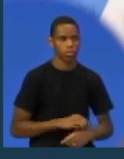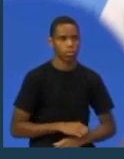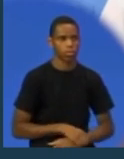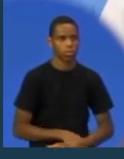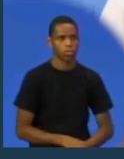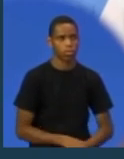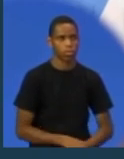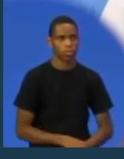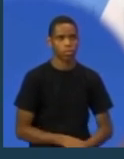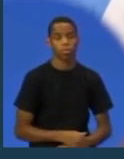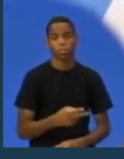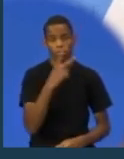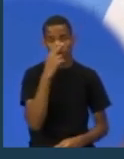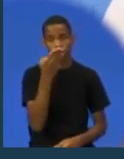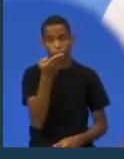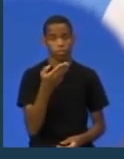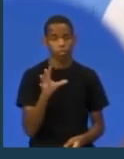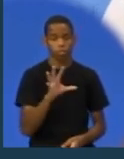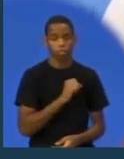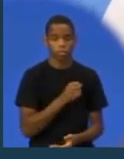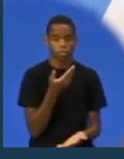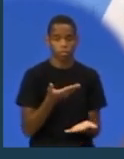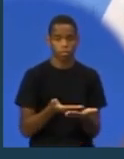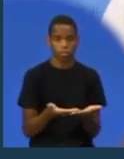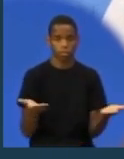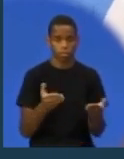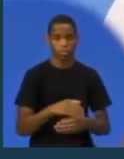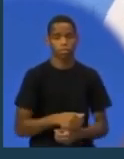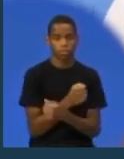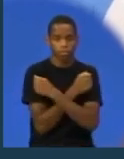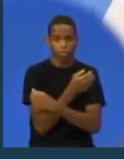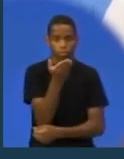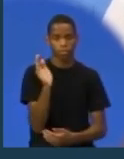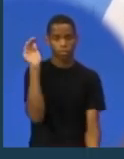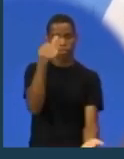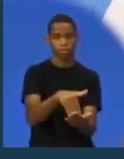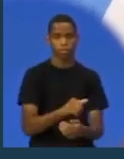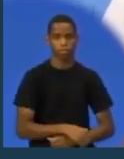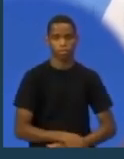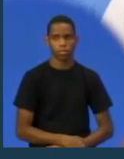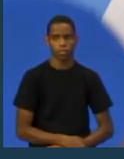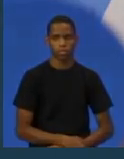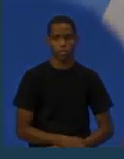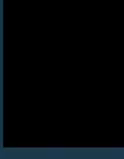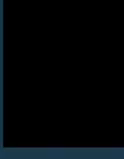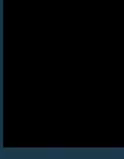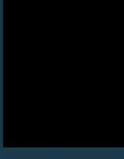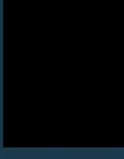Bom, eu espero que você tenha gostado desse módulo. Um abraço e até a próxima.